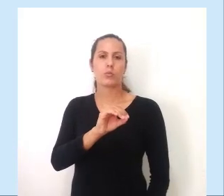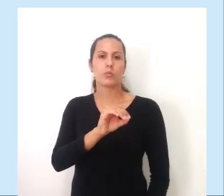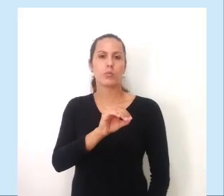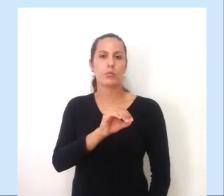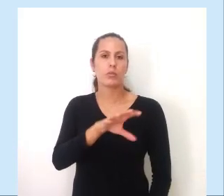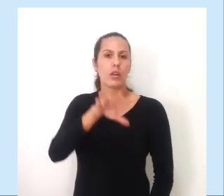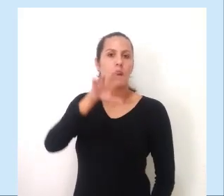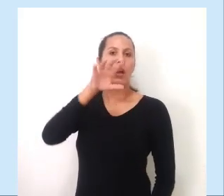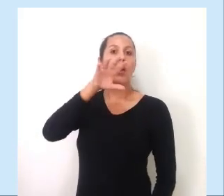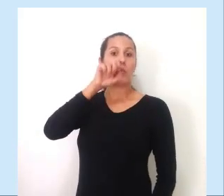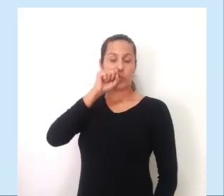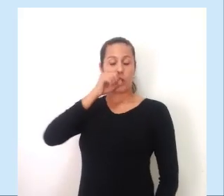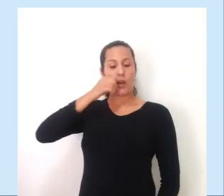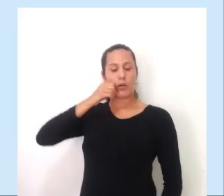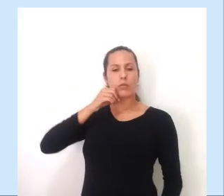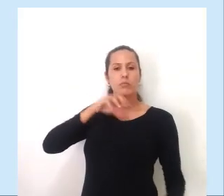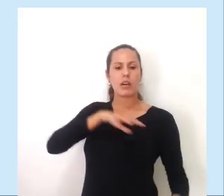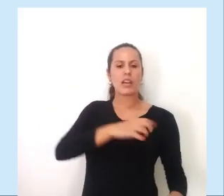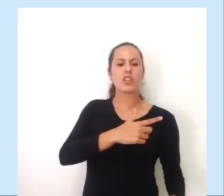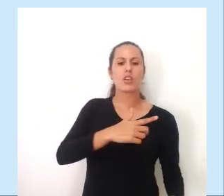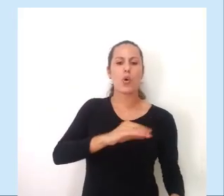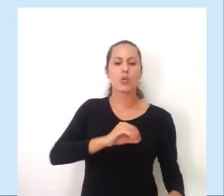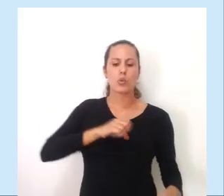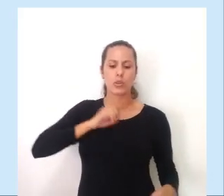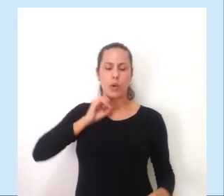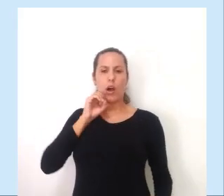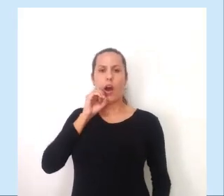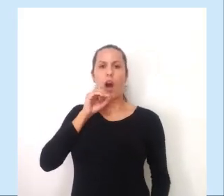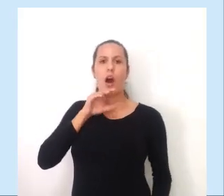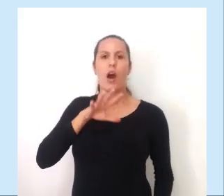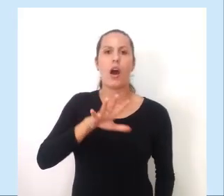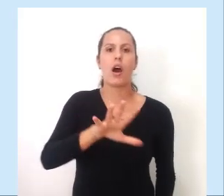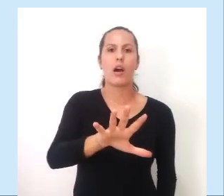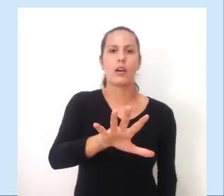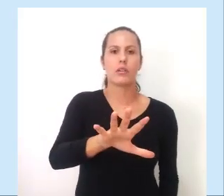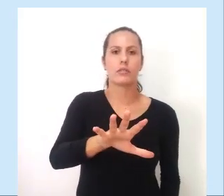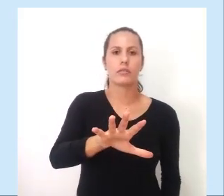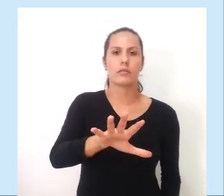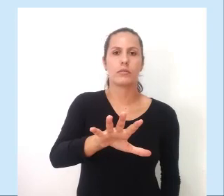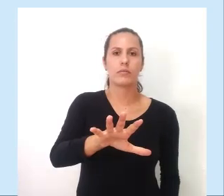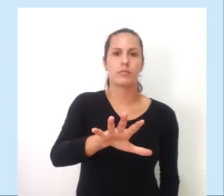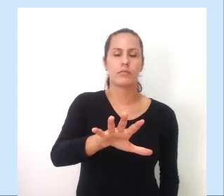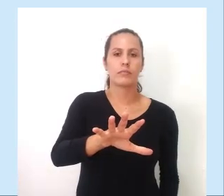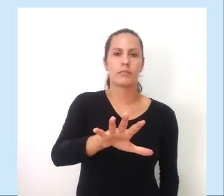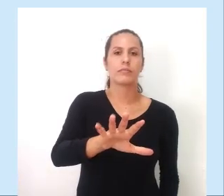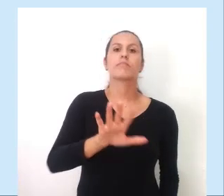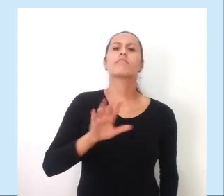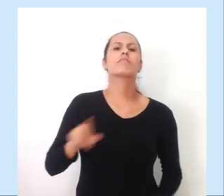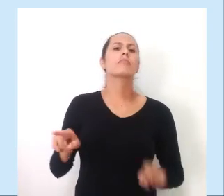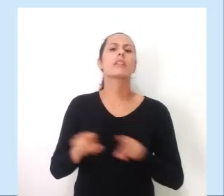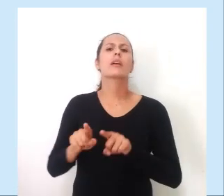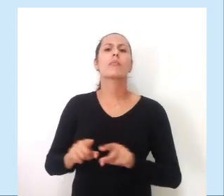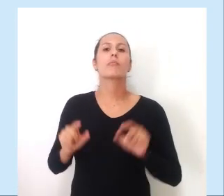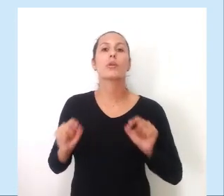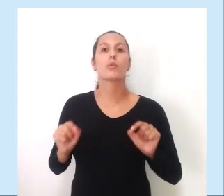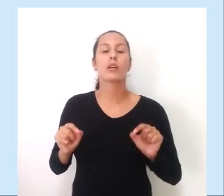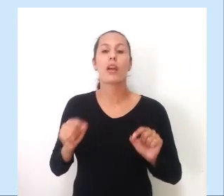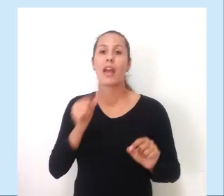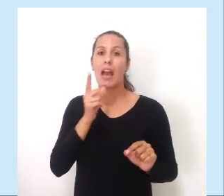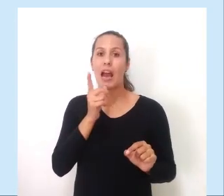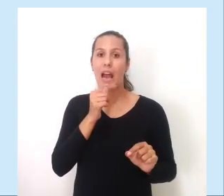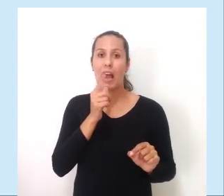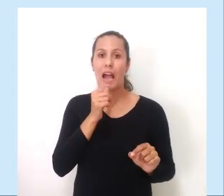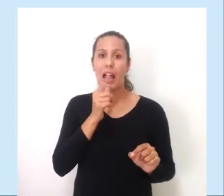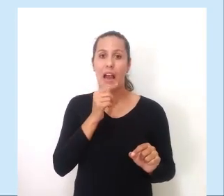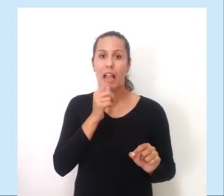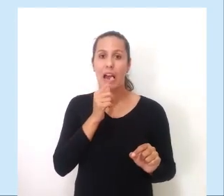através da expiração. Vou também eliminar água. Por quê?